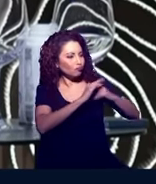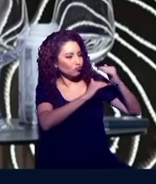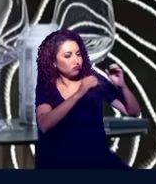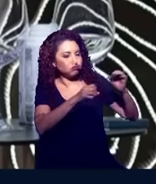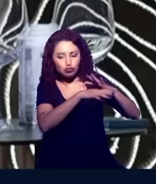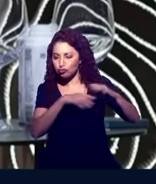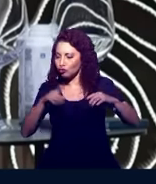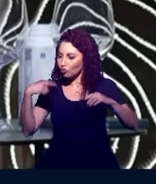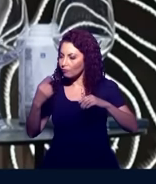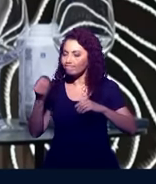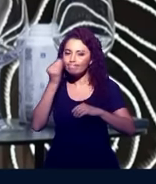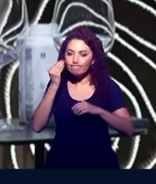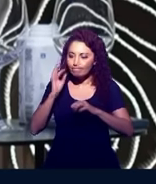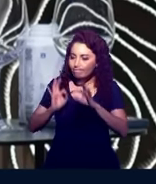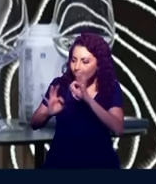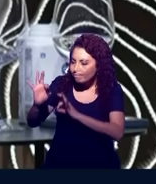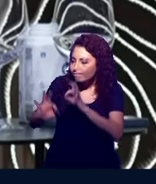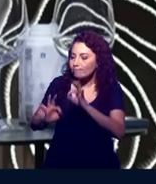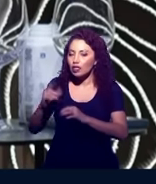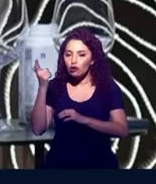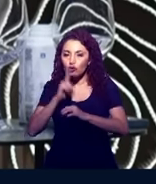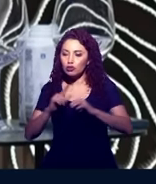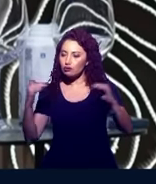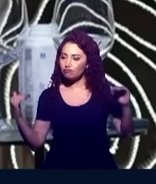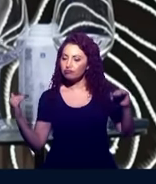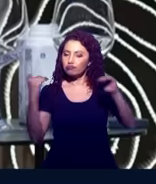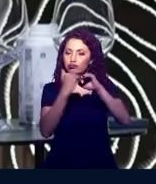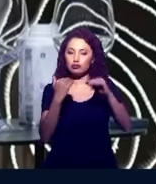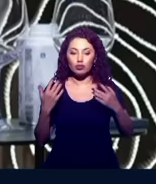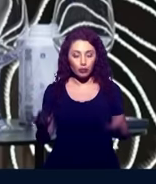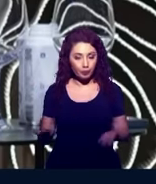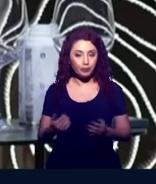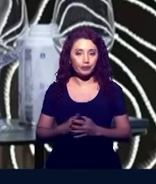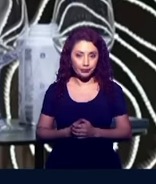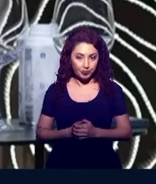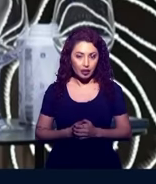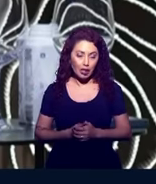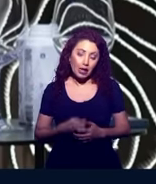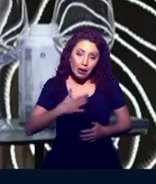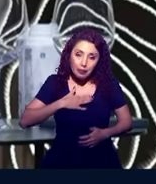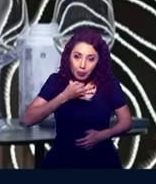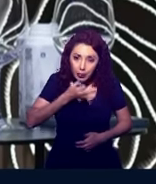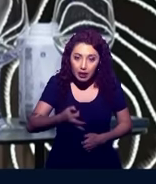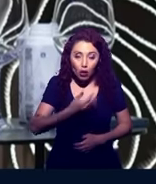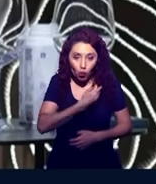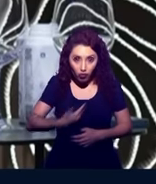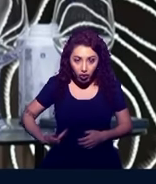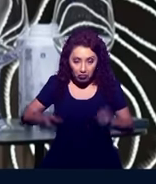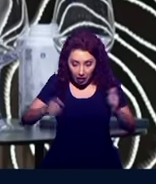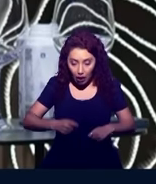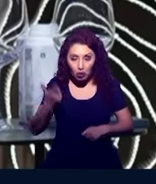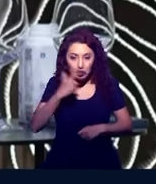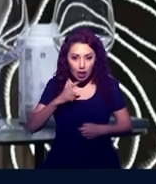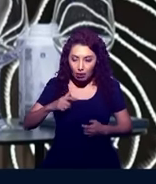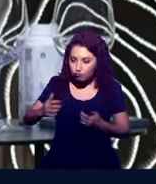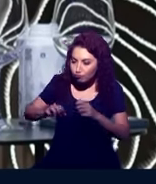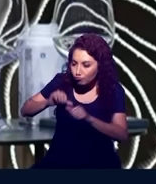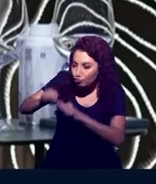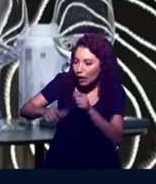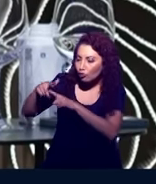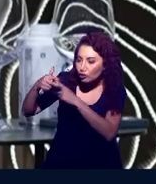do Brasil na minha opinião esse governo não vai dar conta de tudo que tem que ser feito em 4 anos mas do meu ponto de vista nós